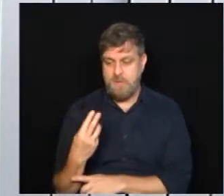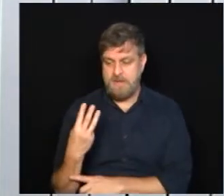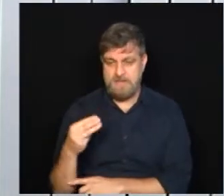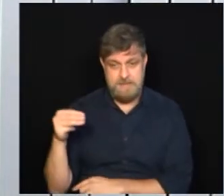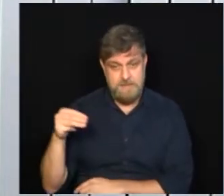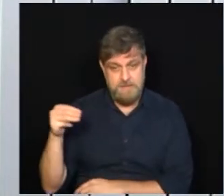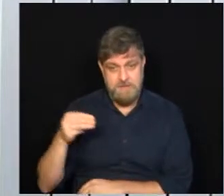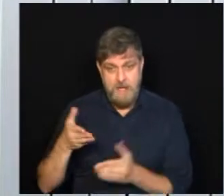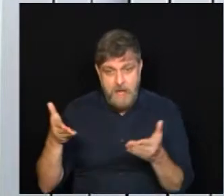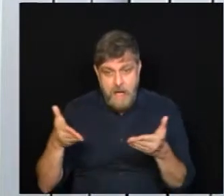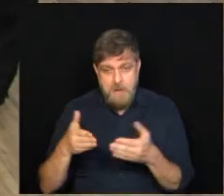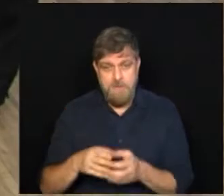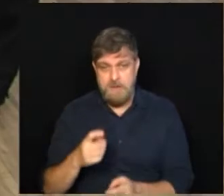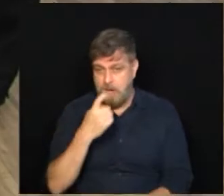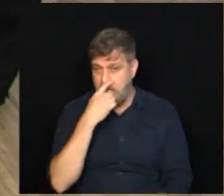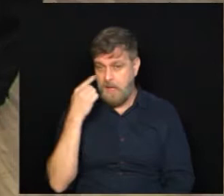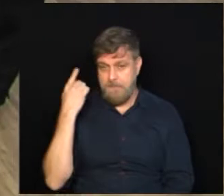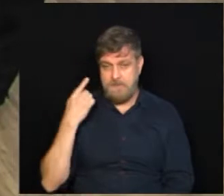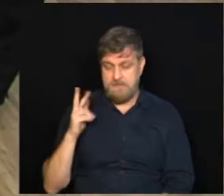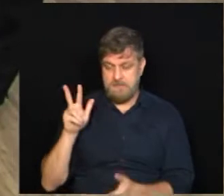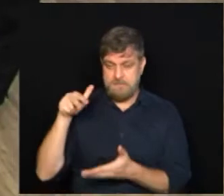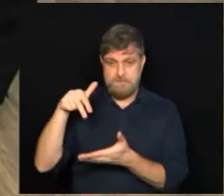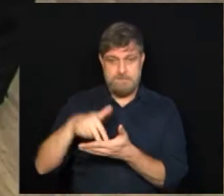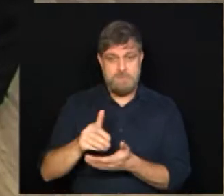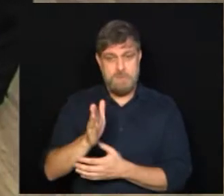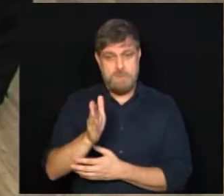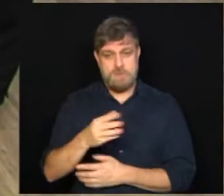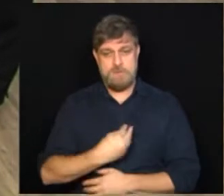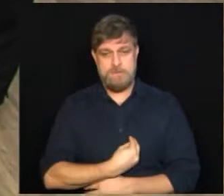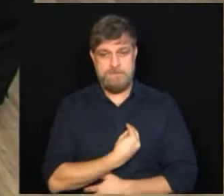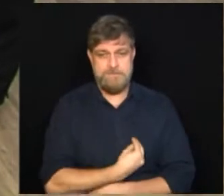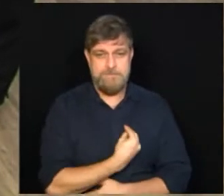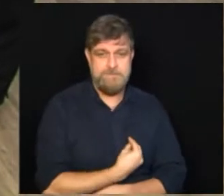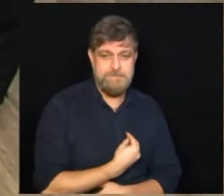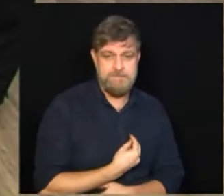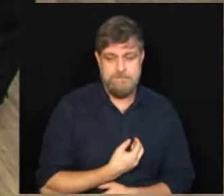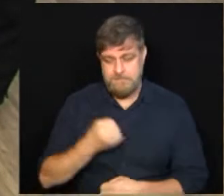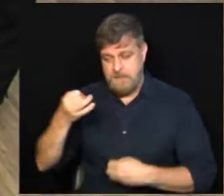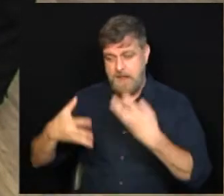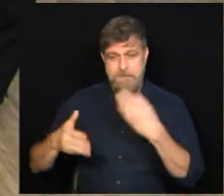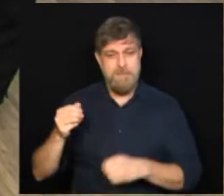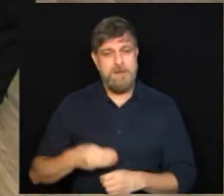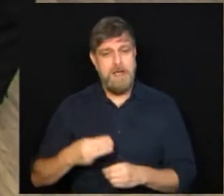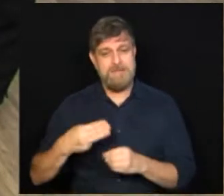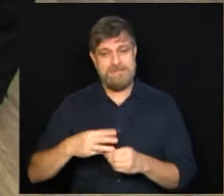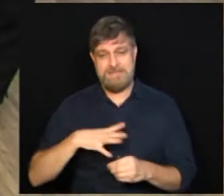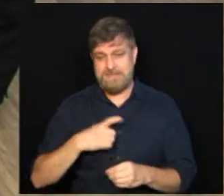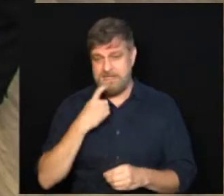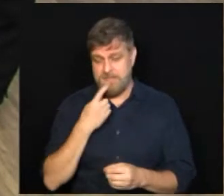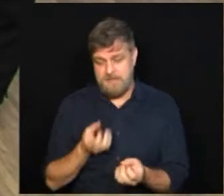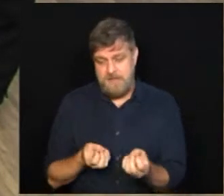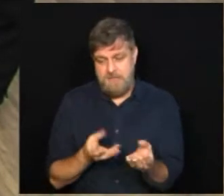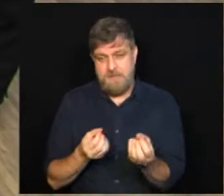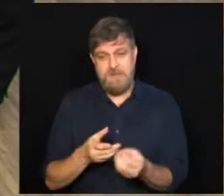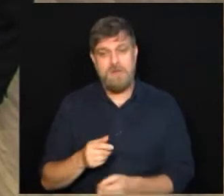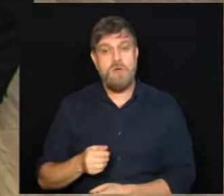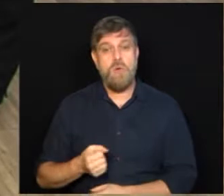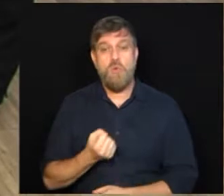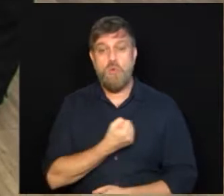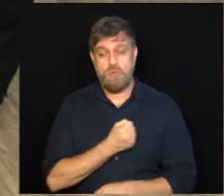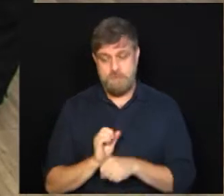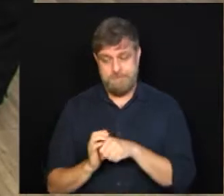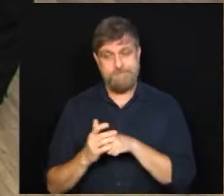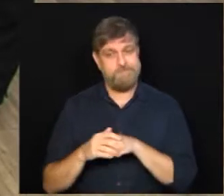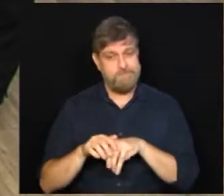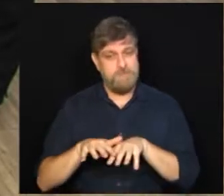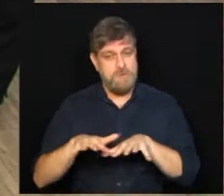11h43 agora, a Mina Abreu já está aqui nos nossos estúdios para falar das notícias da metrópole, atualizando os casos da